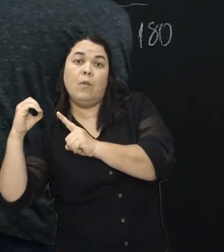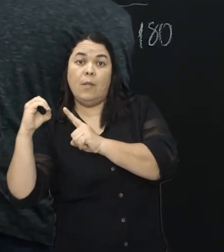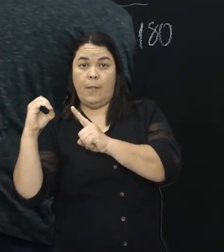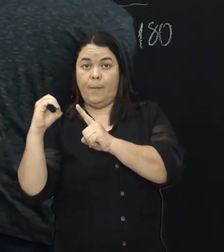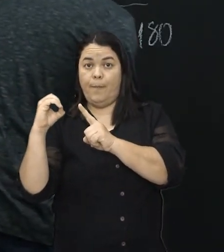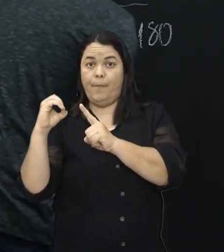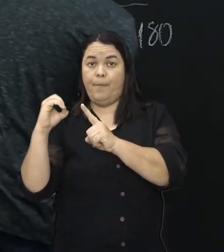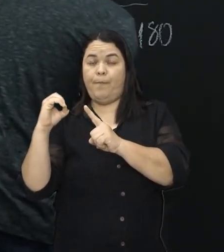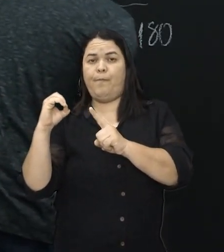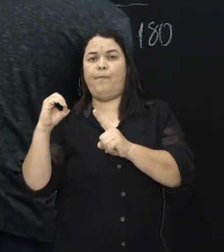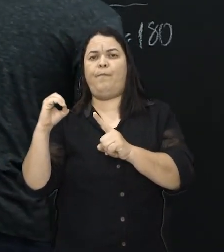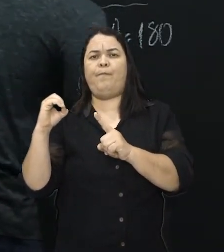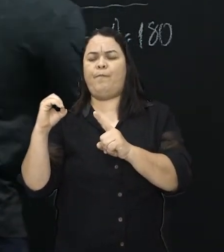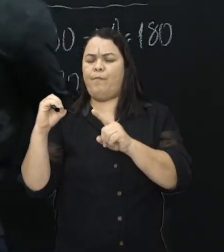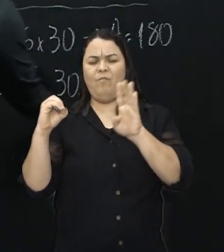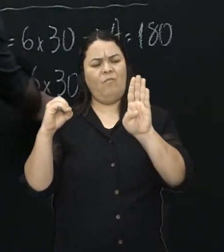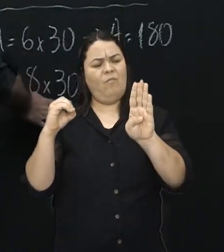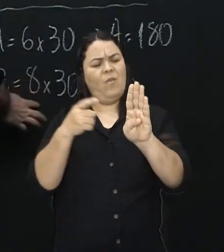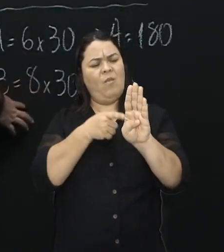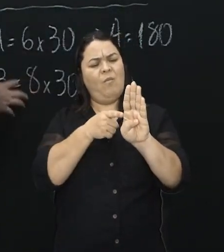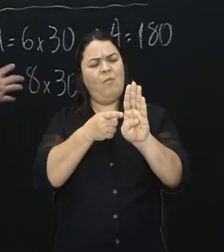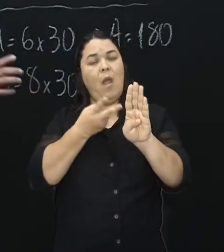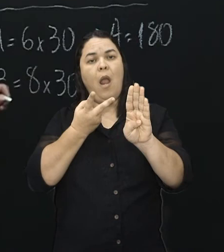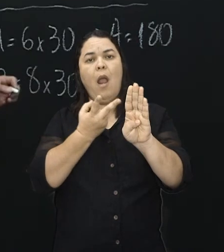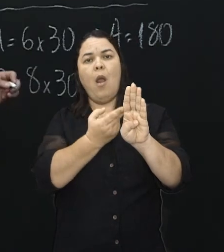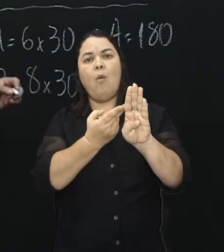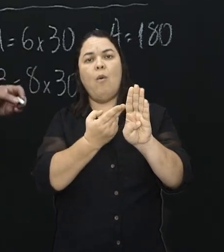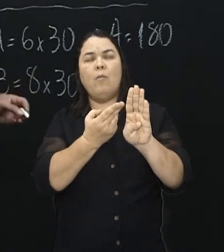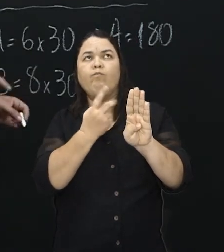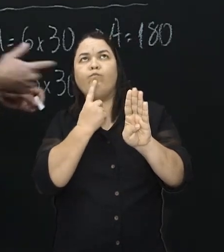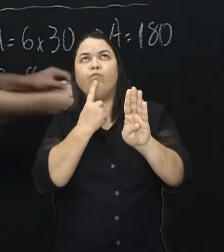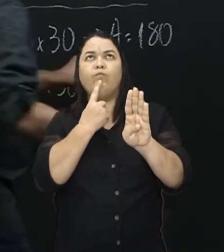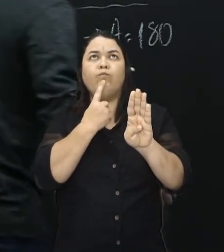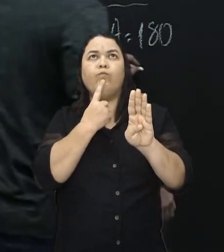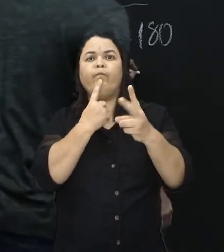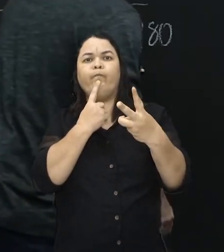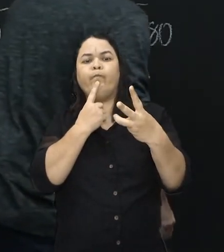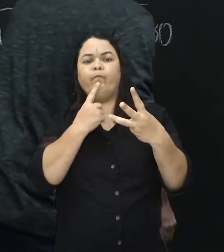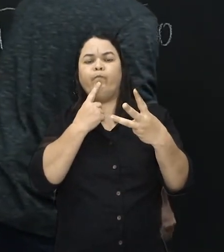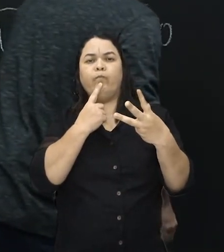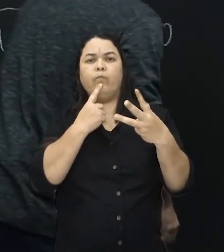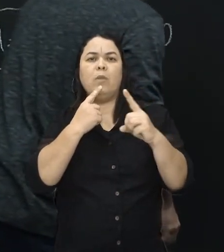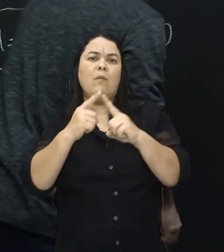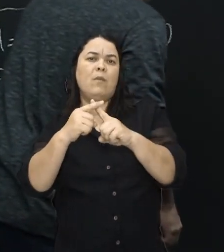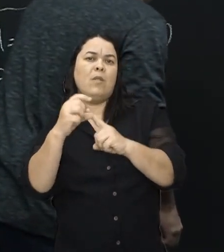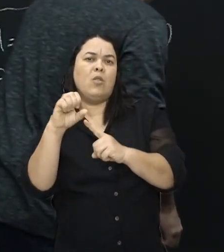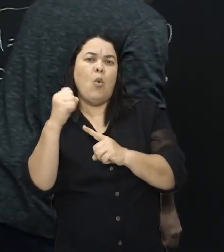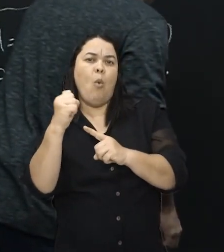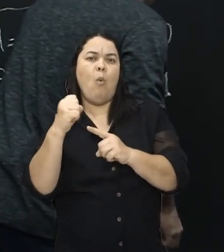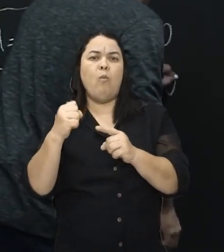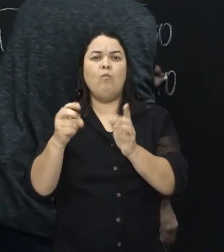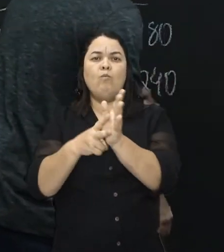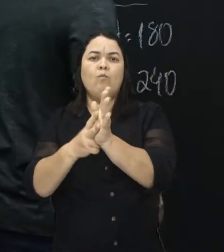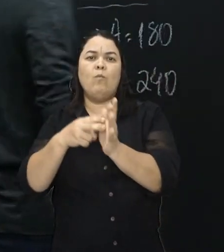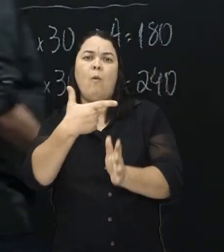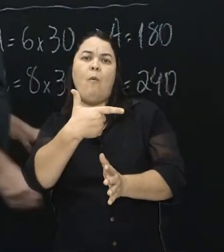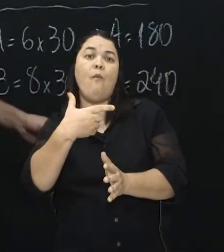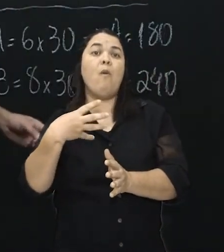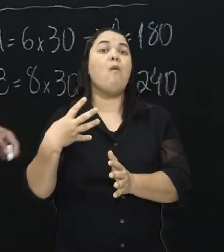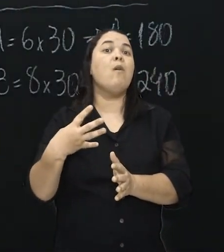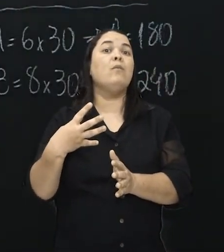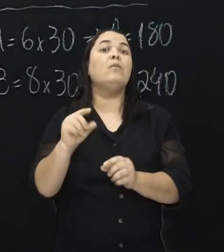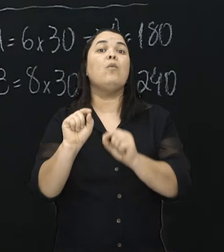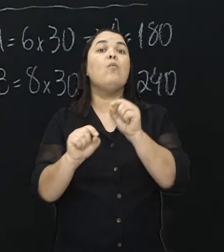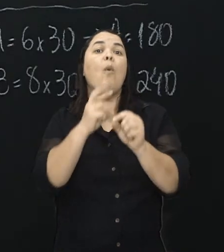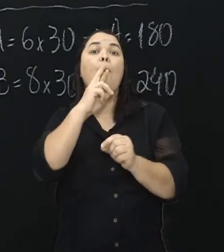onde o valor desse B é igual 3 vezes 8 é igual a 24, automaticamente, então, a nossa segunda